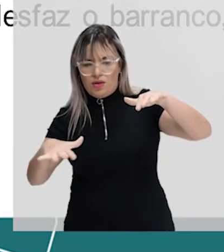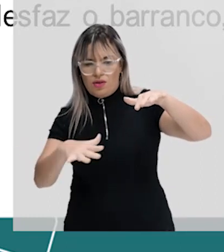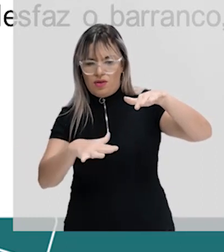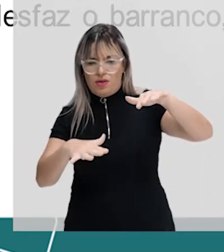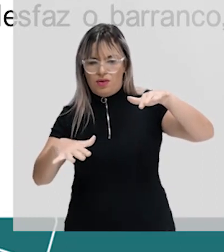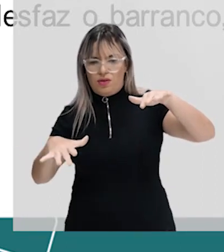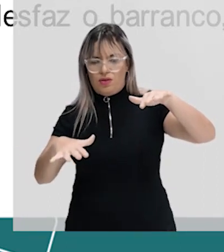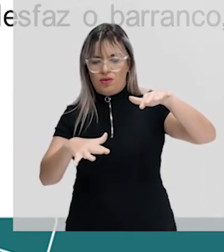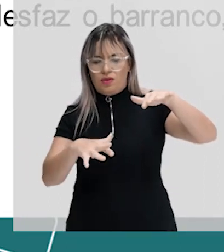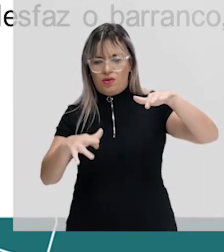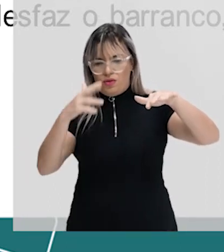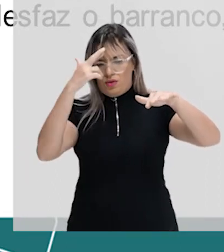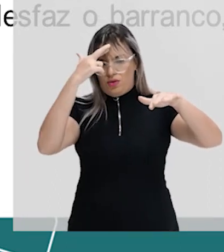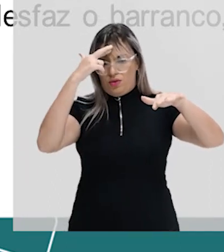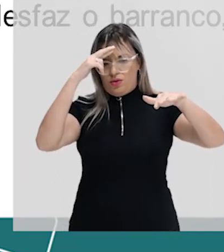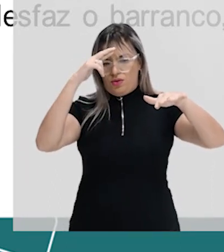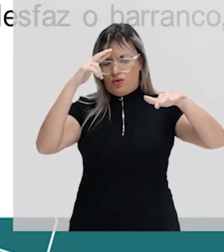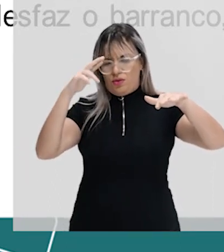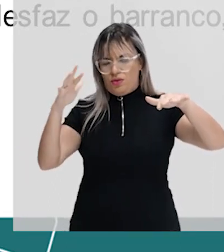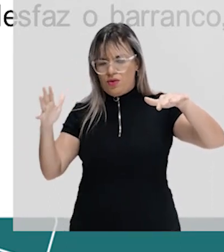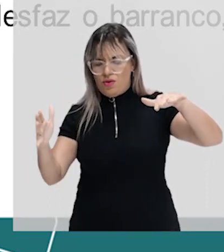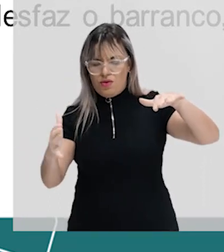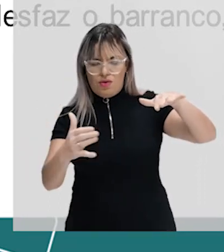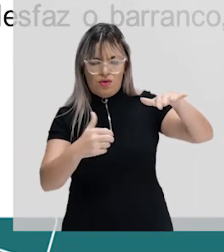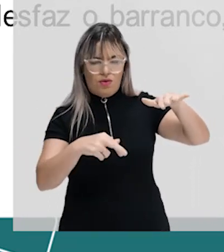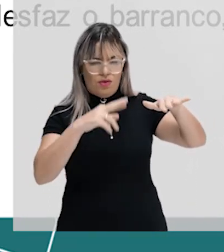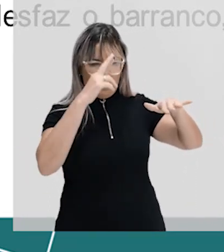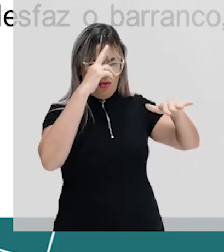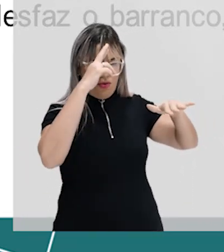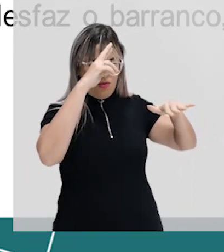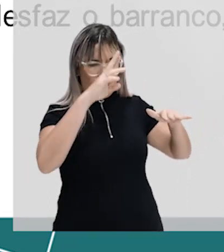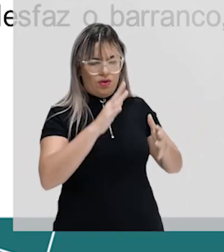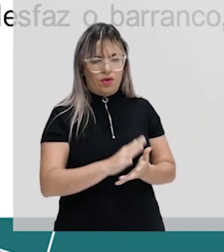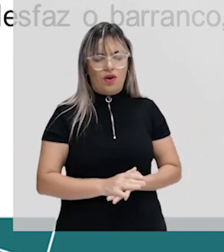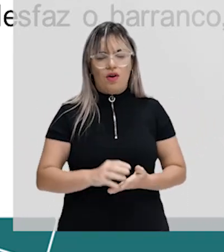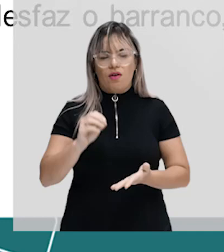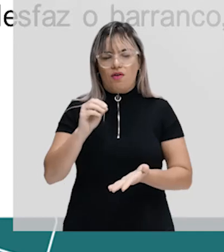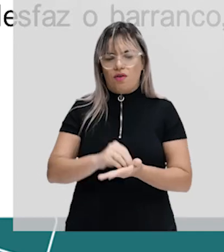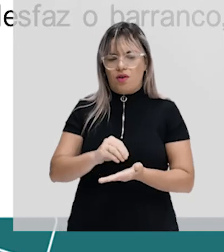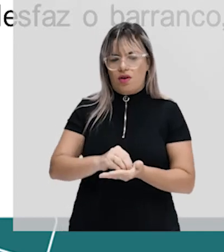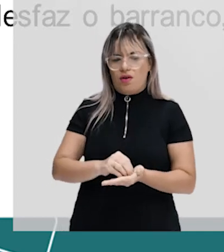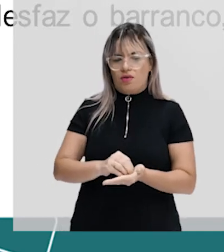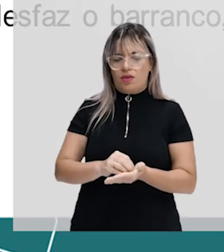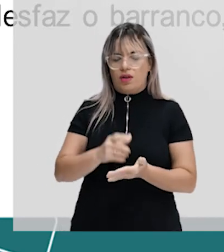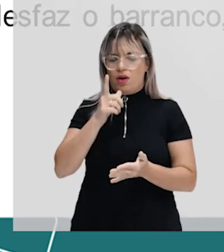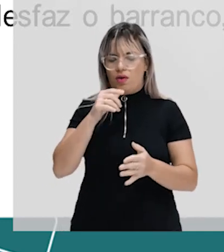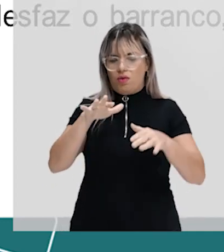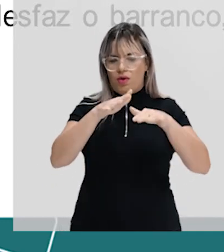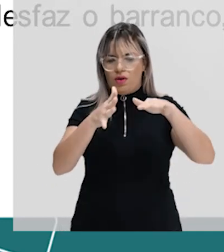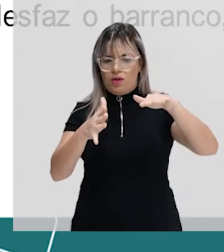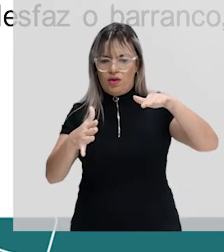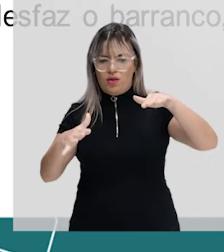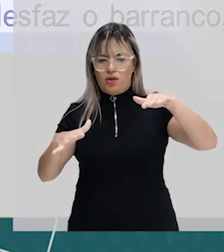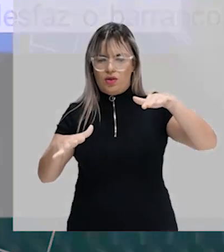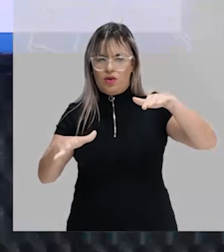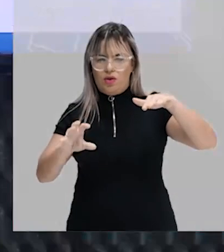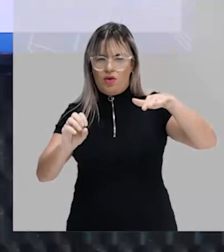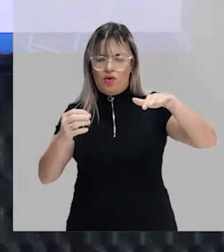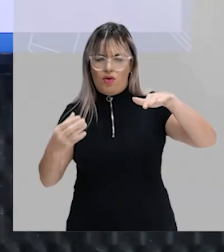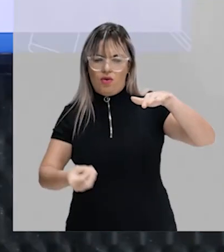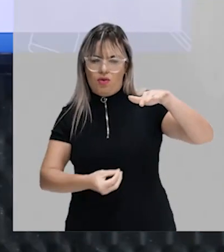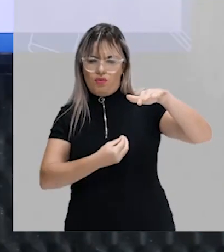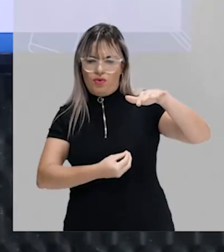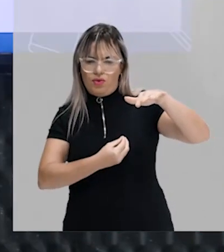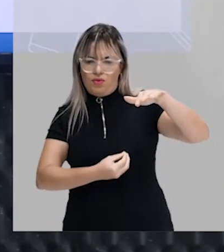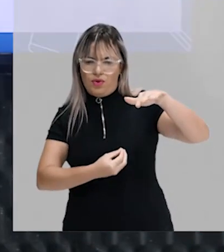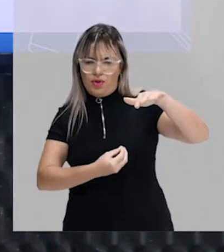o barranco? Sobra cachoeira alguma? Viver é negócio muito perigoso. Aqui é continuação do trecho que a